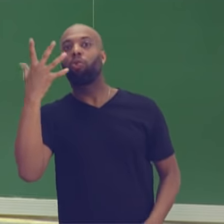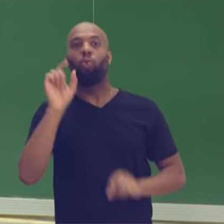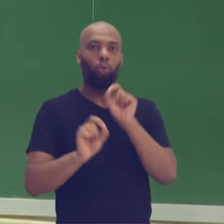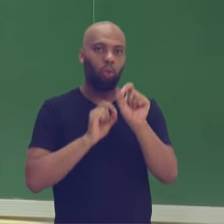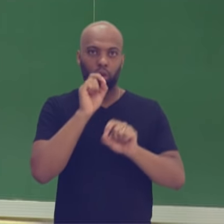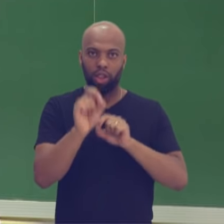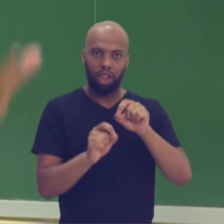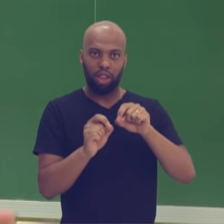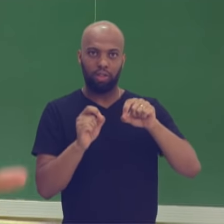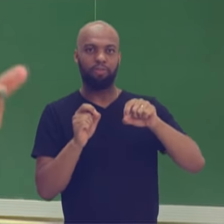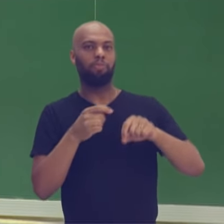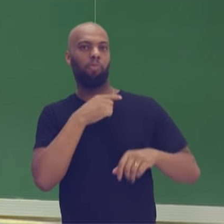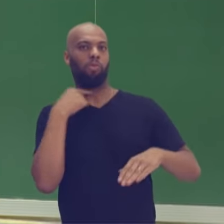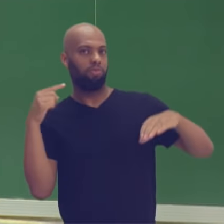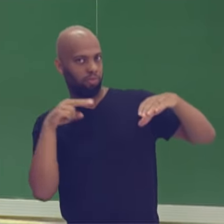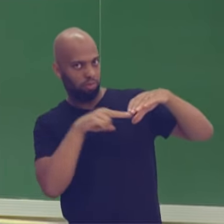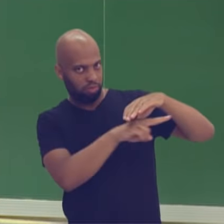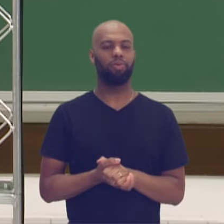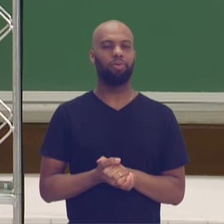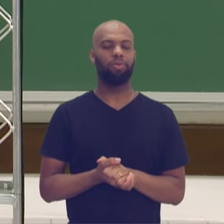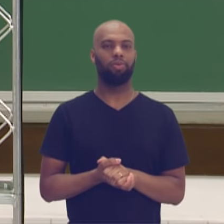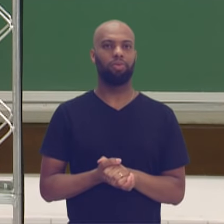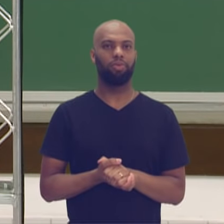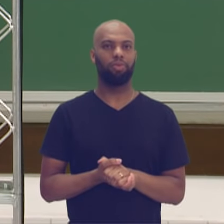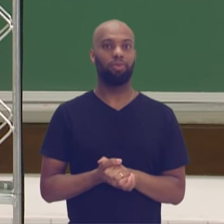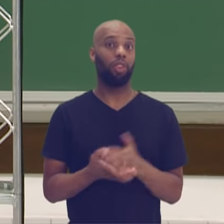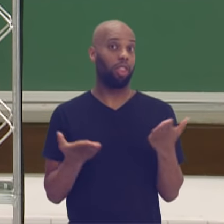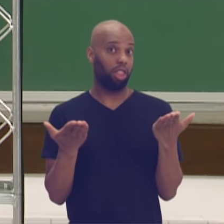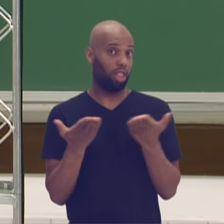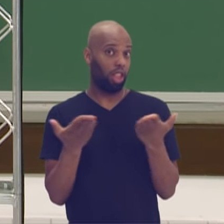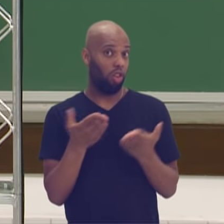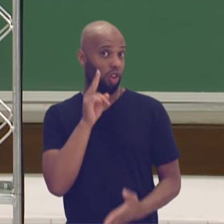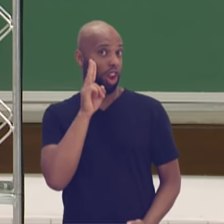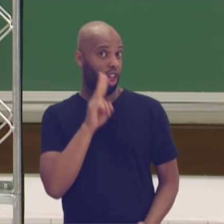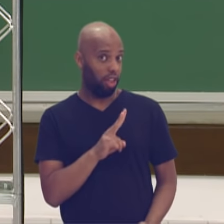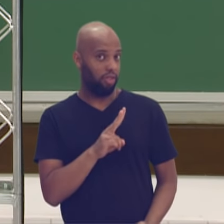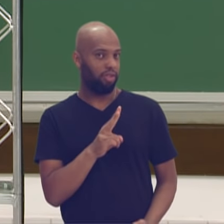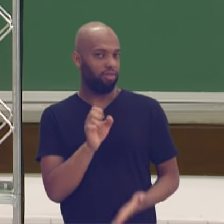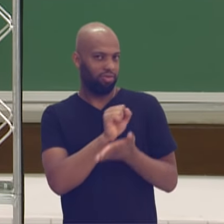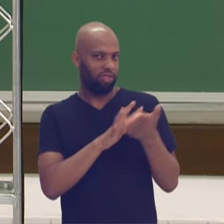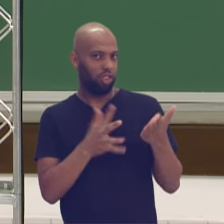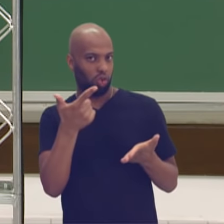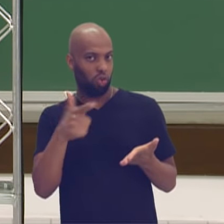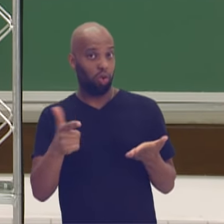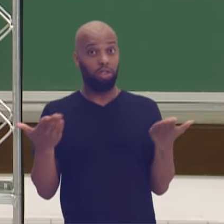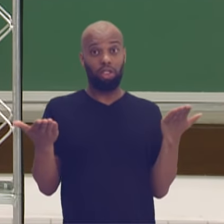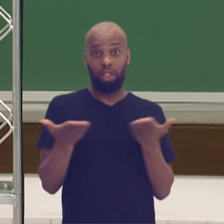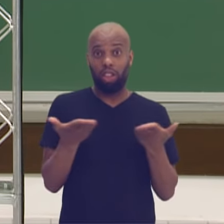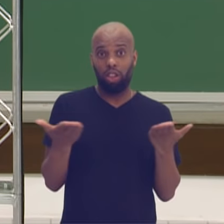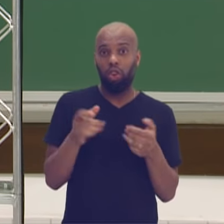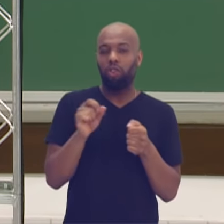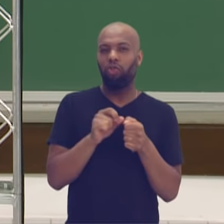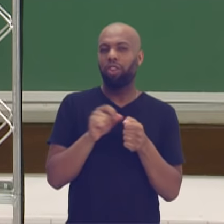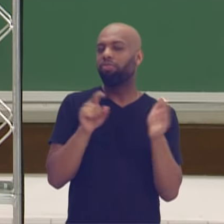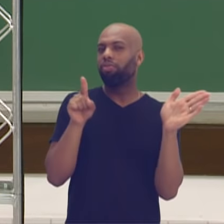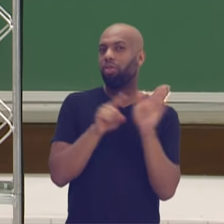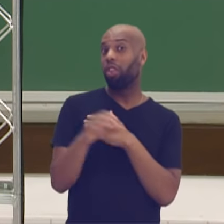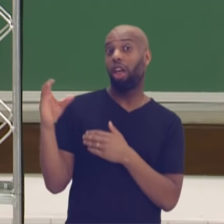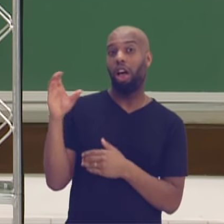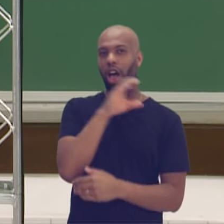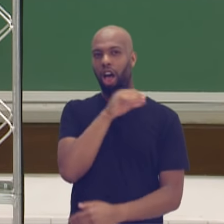a ressurreição de Jesus Cristo. Então, vamos ver a atividade seguinte. Agora a gente vai fazer um quiz.